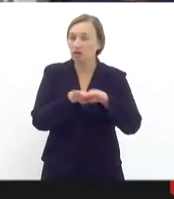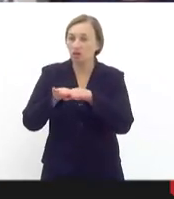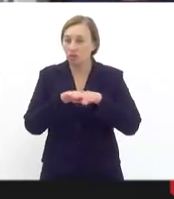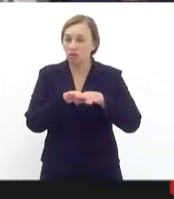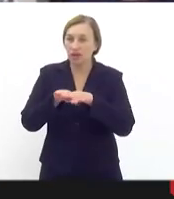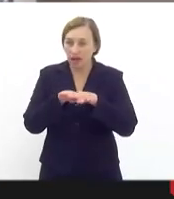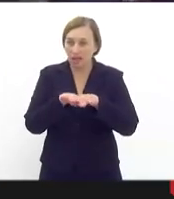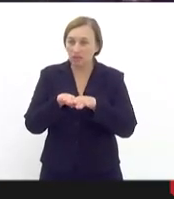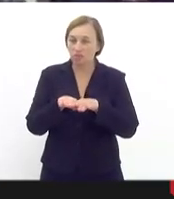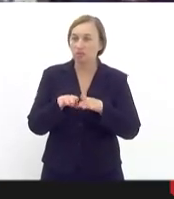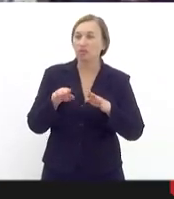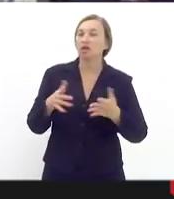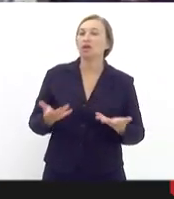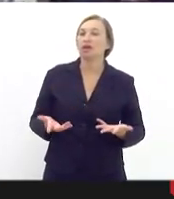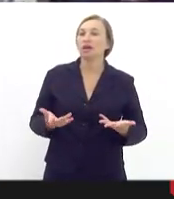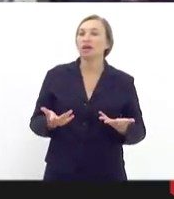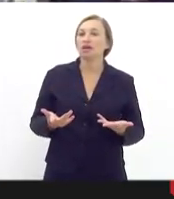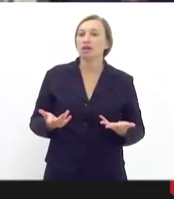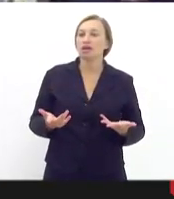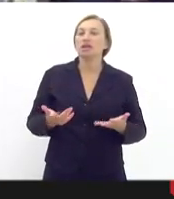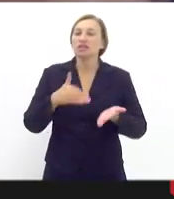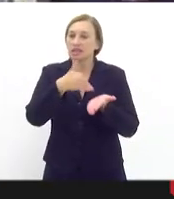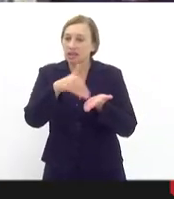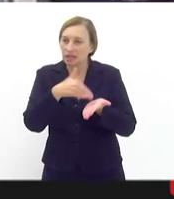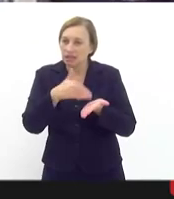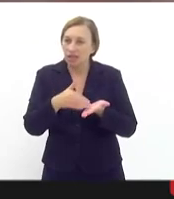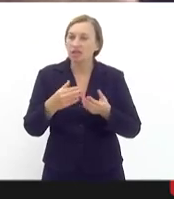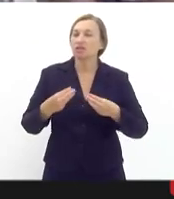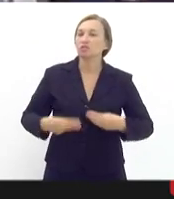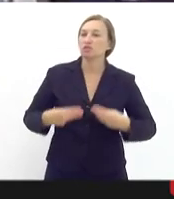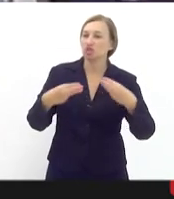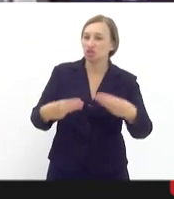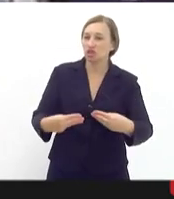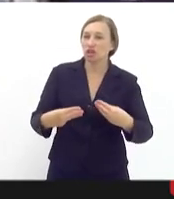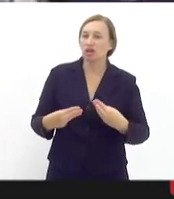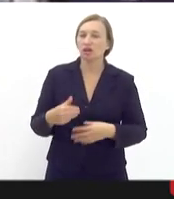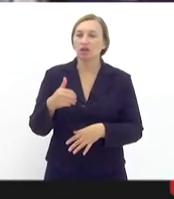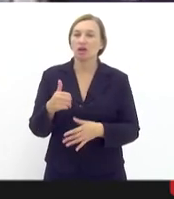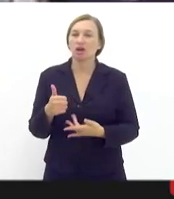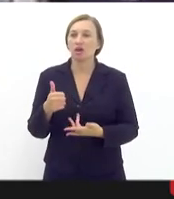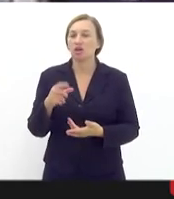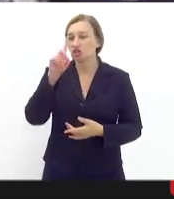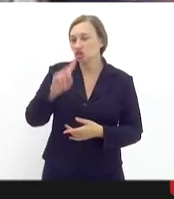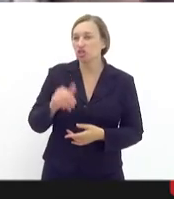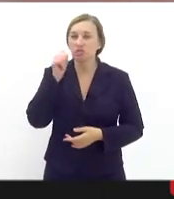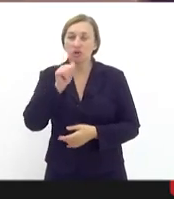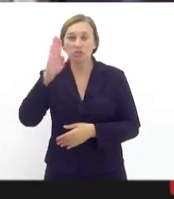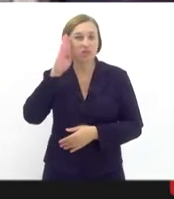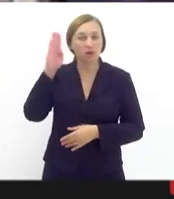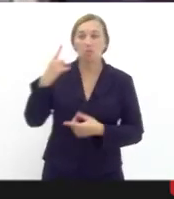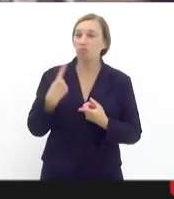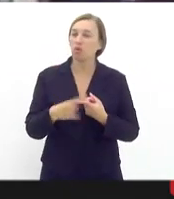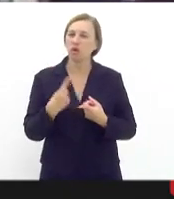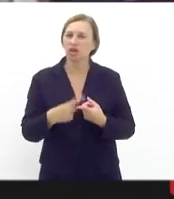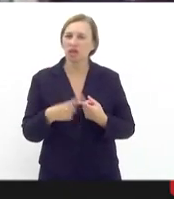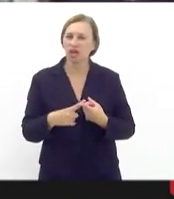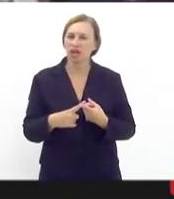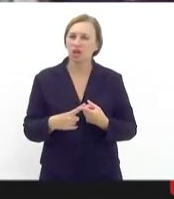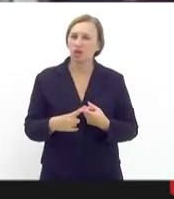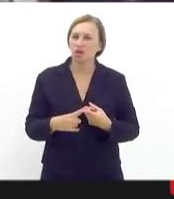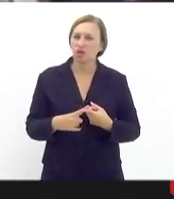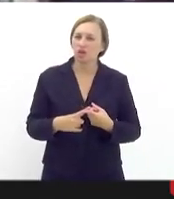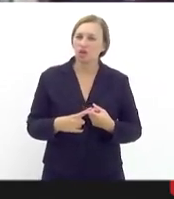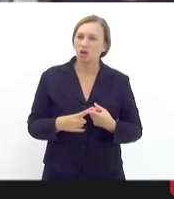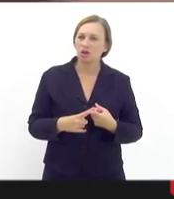racial, enfim, as secretarias, ministérios ligados às mulheres, é fundamental, né? Porque, assim, o mesmo